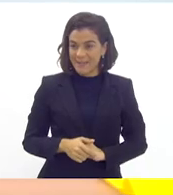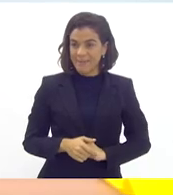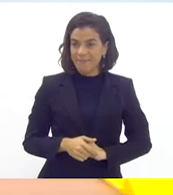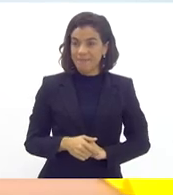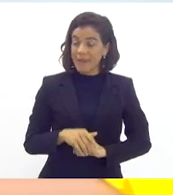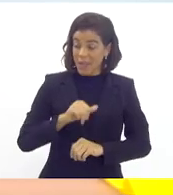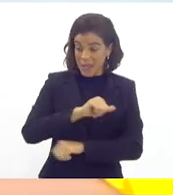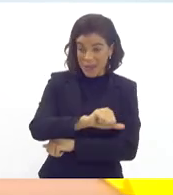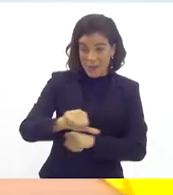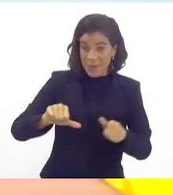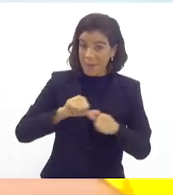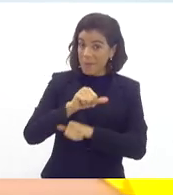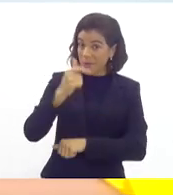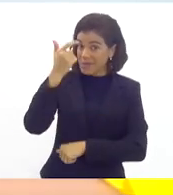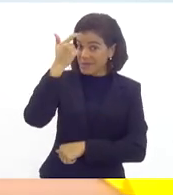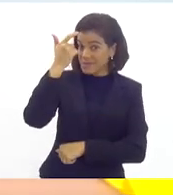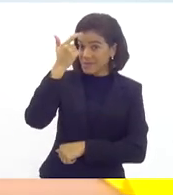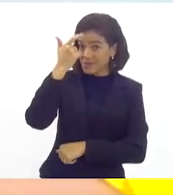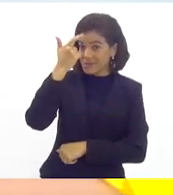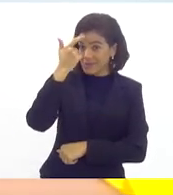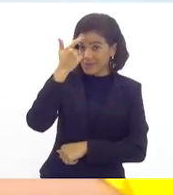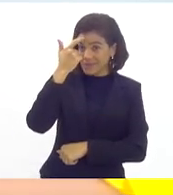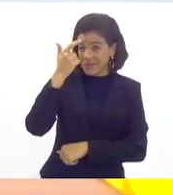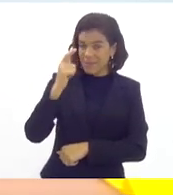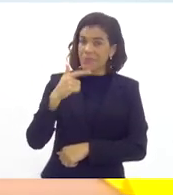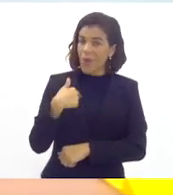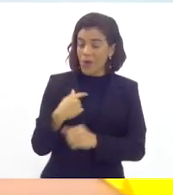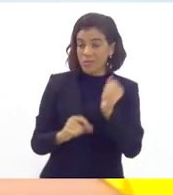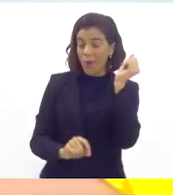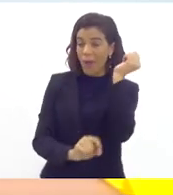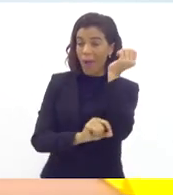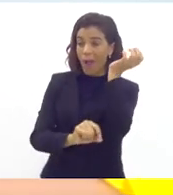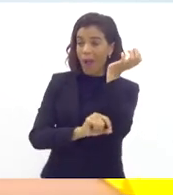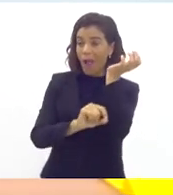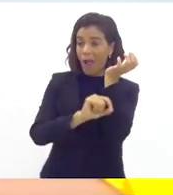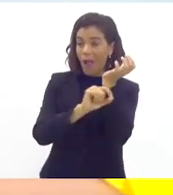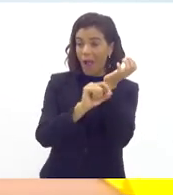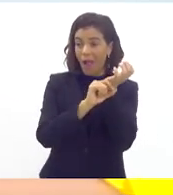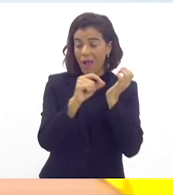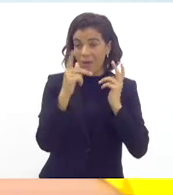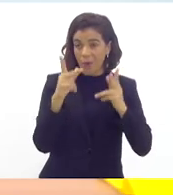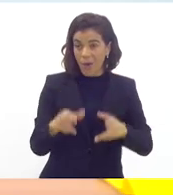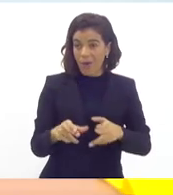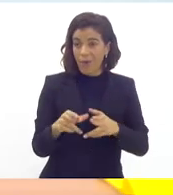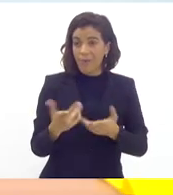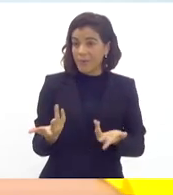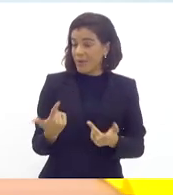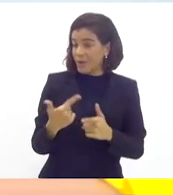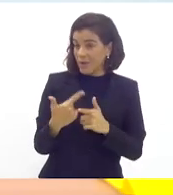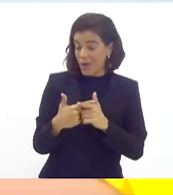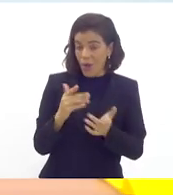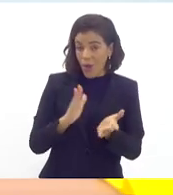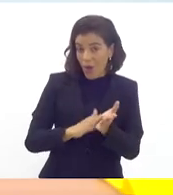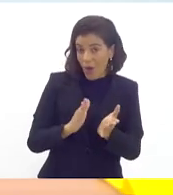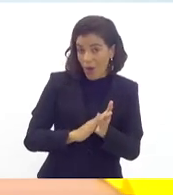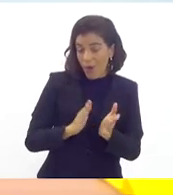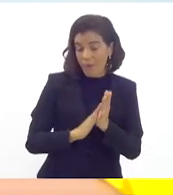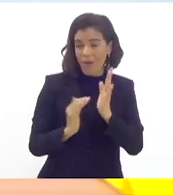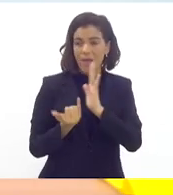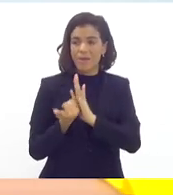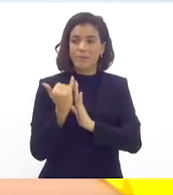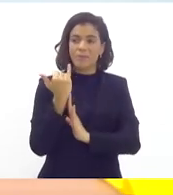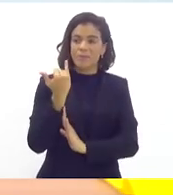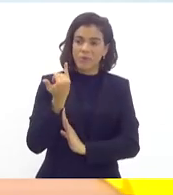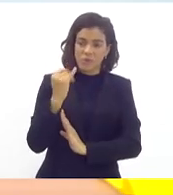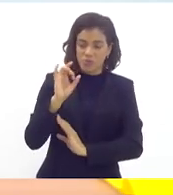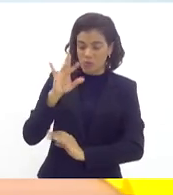É uma mudança de mentalidade. Essa é uma jabuticaba, tá? Essa coisa de cobrar imposto sobre preço com imposto é claramente uma coisa que